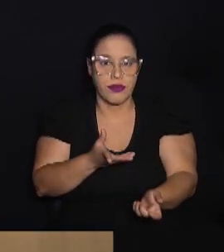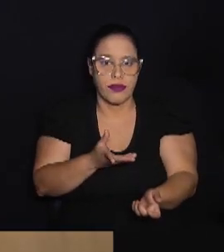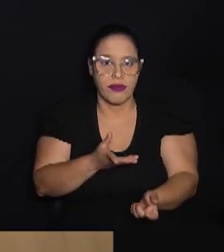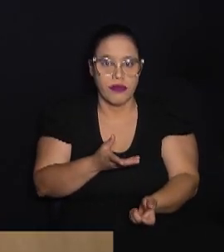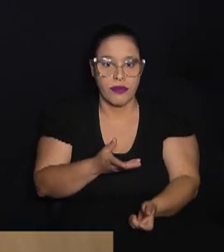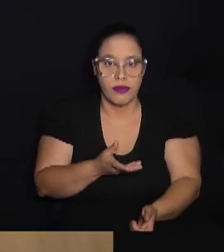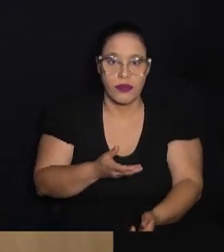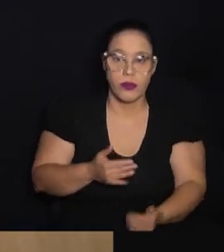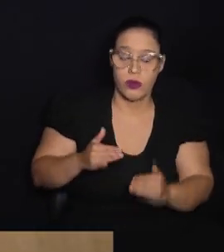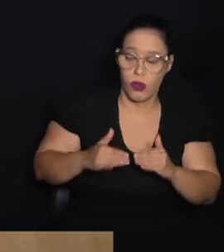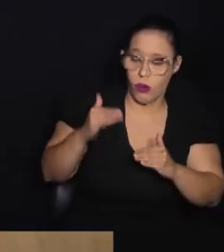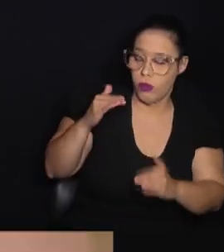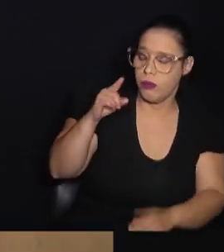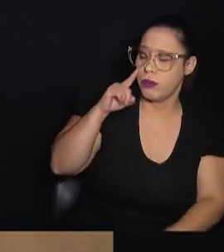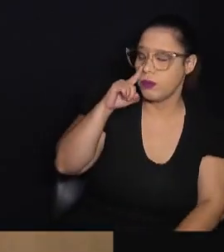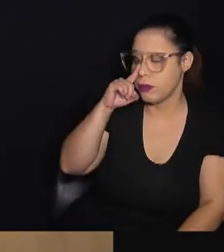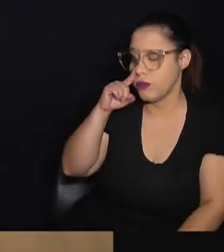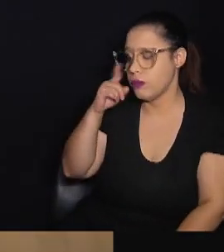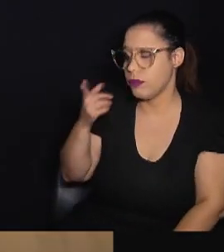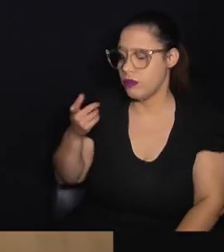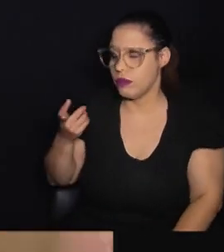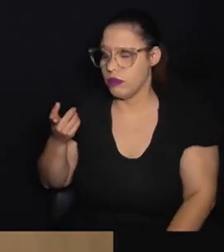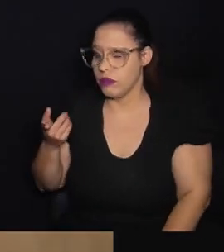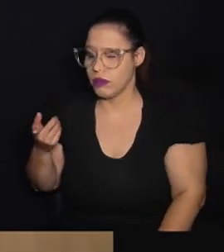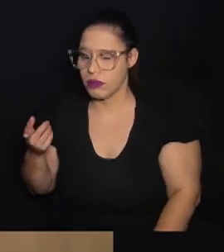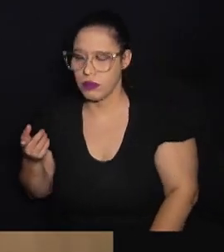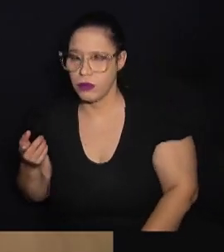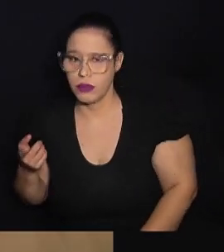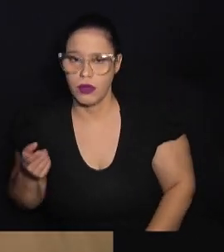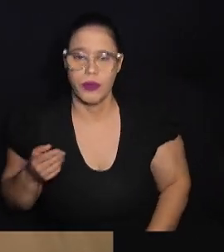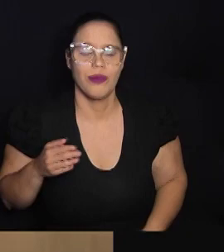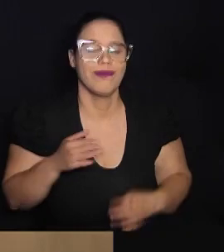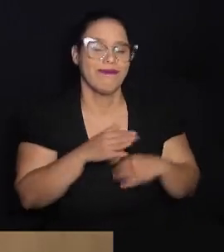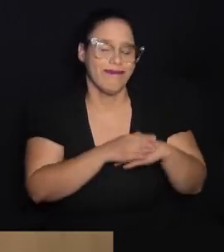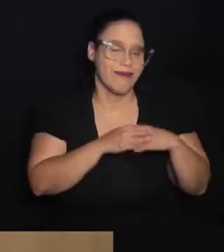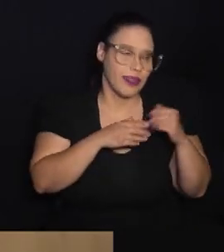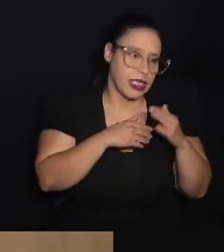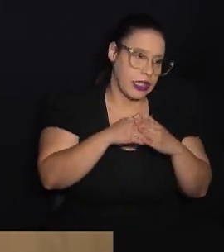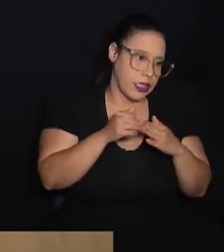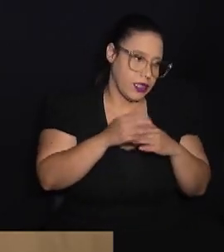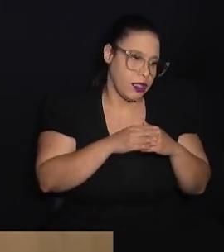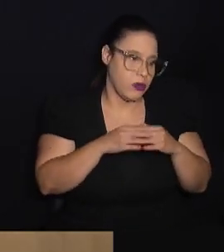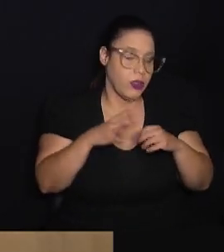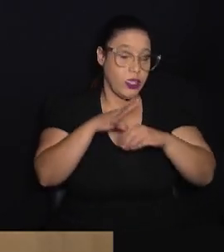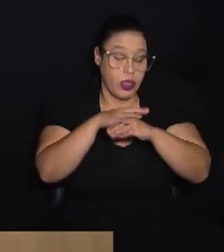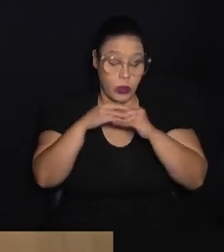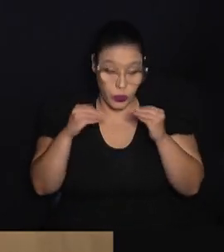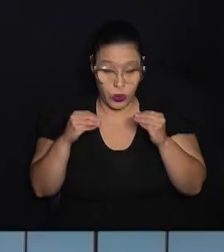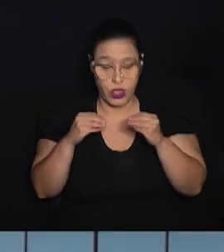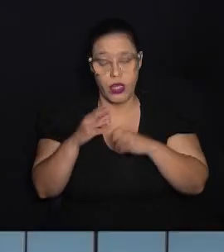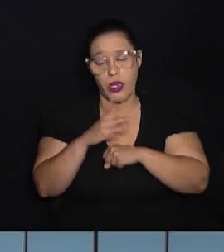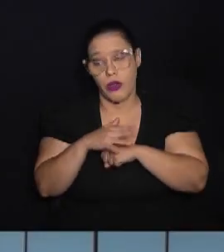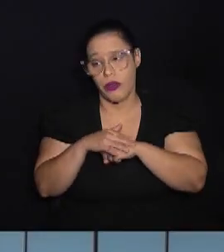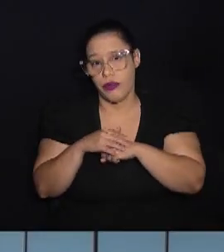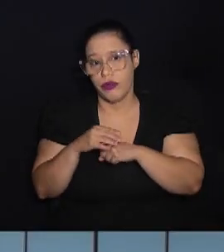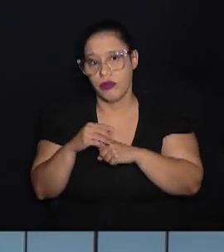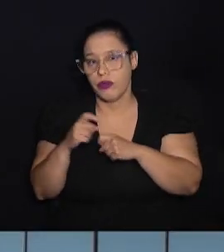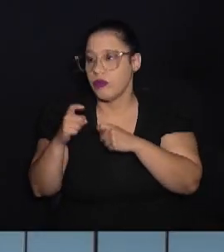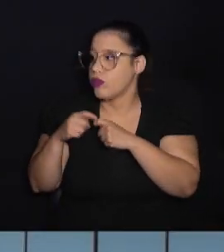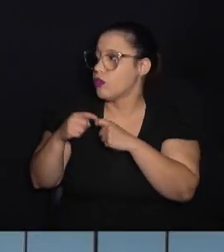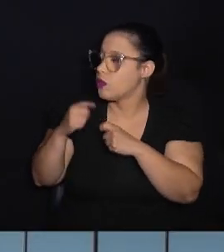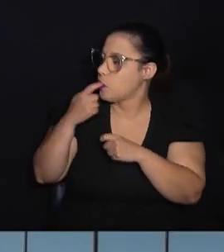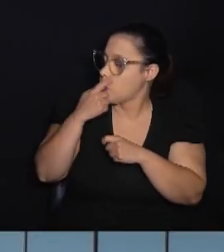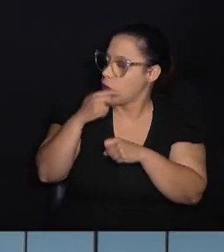só aumenta o risco, como complica o seu tratamento que poderia curar a doença. Doutora, no caso, né, de